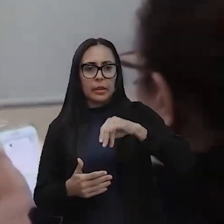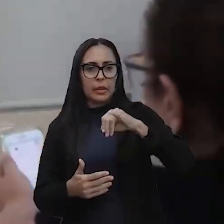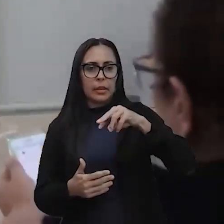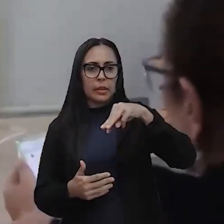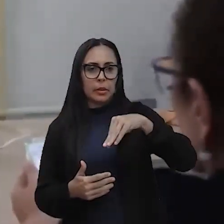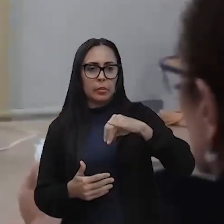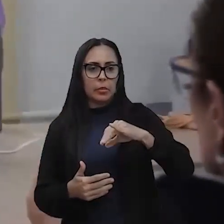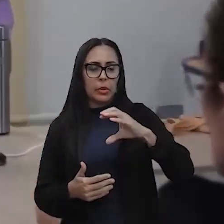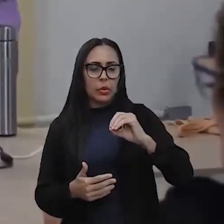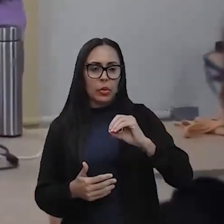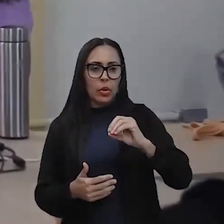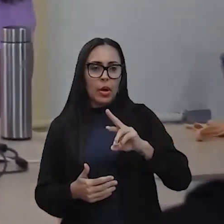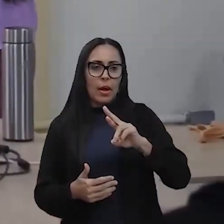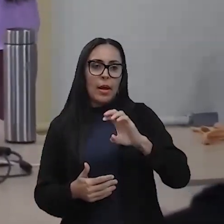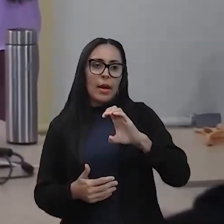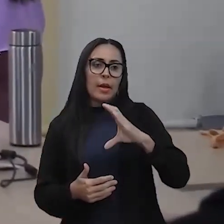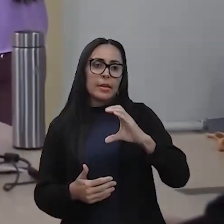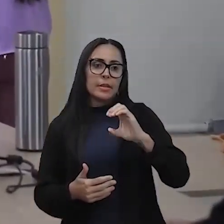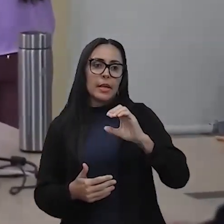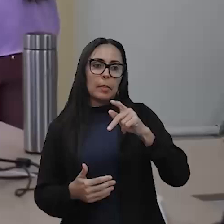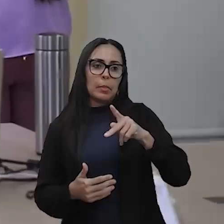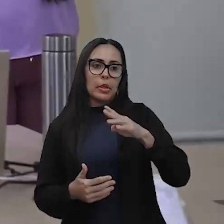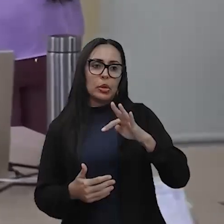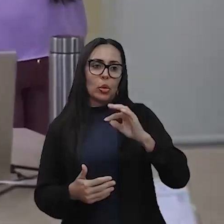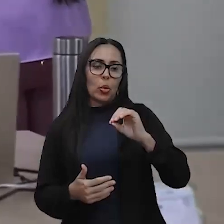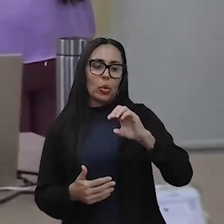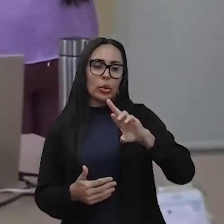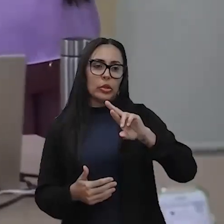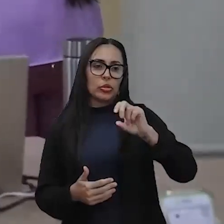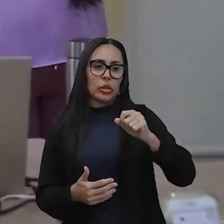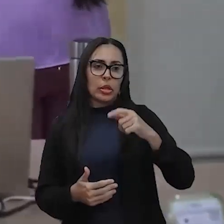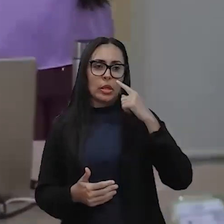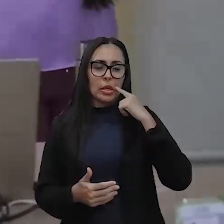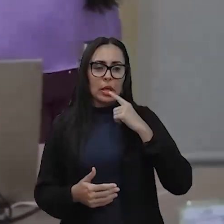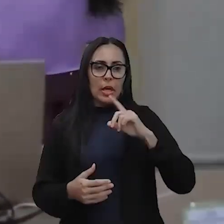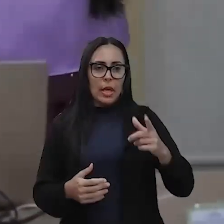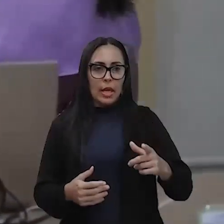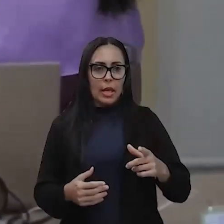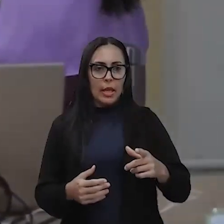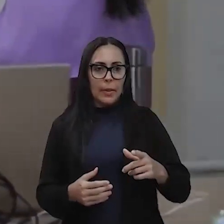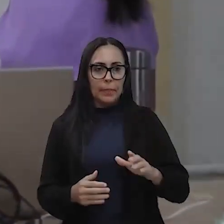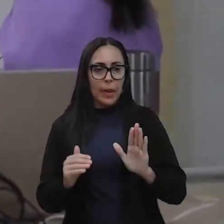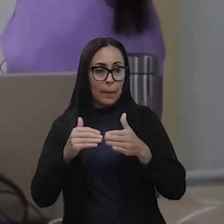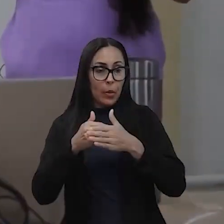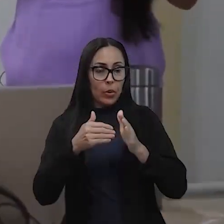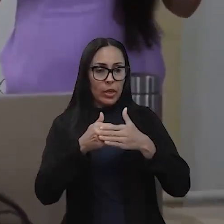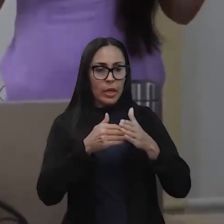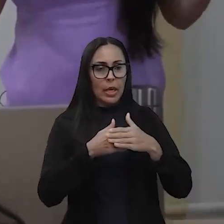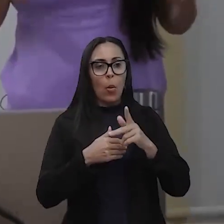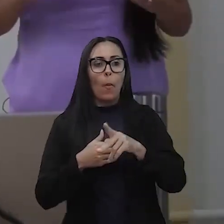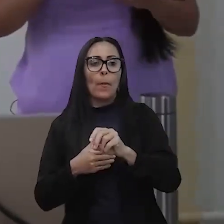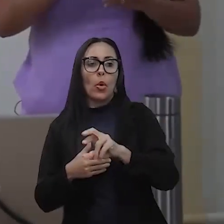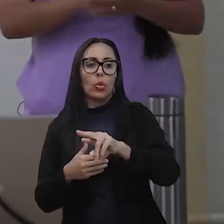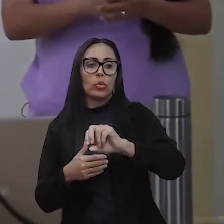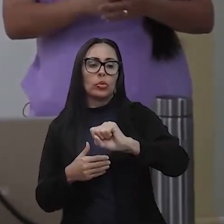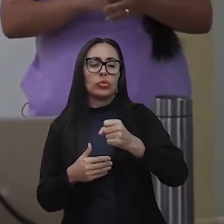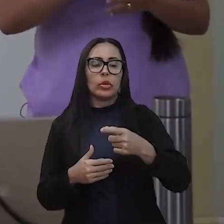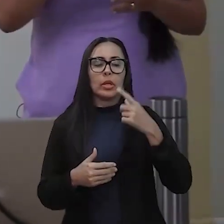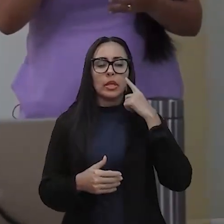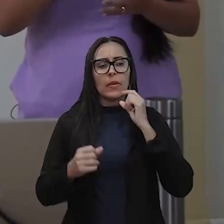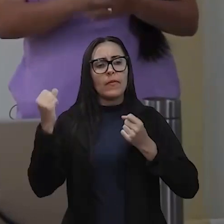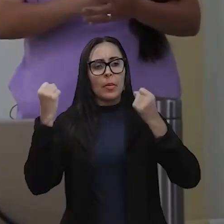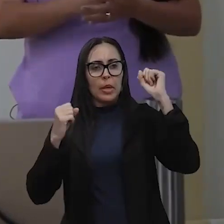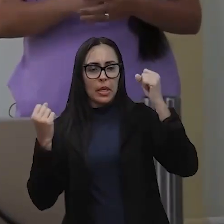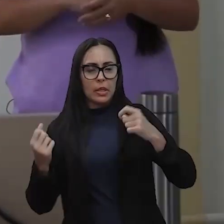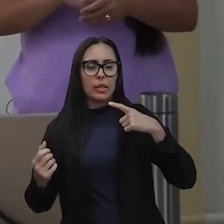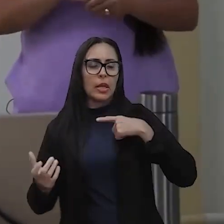bloqueia ali os poros. Mas existem outros fabricantes que a gente não tem no mercado ainda, a certeza, a gente não